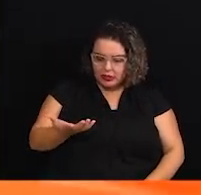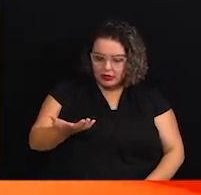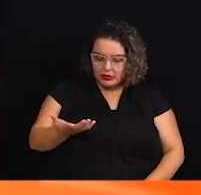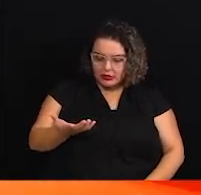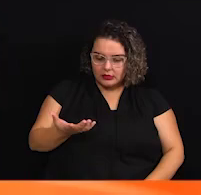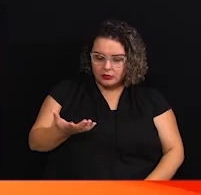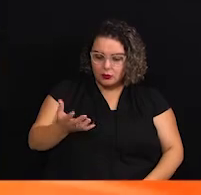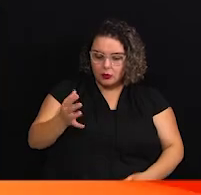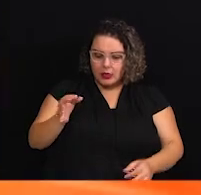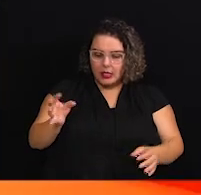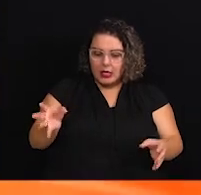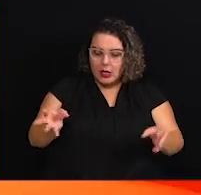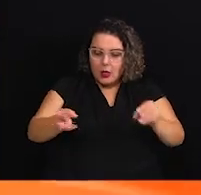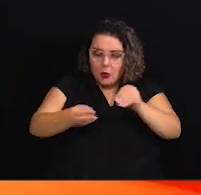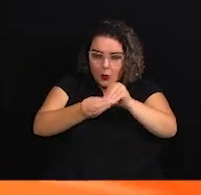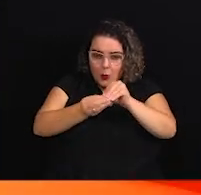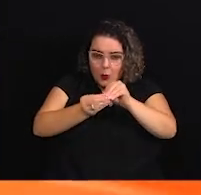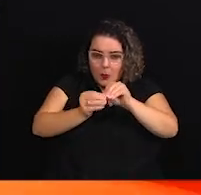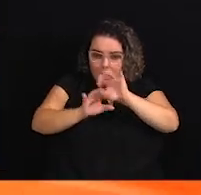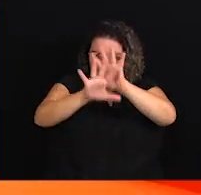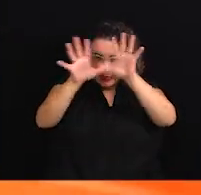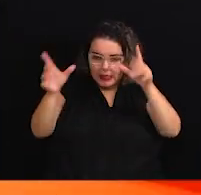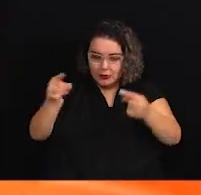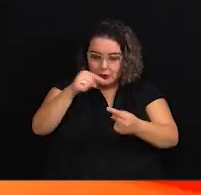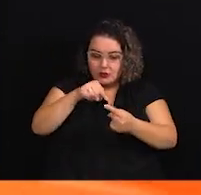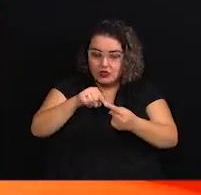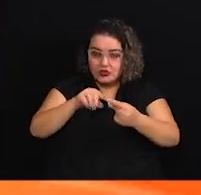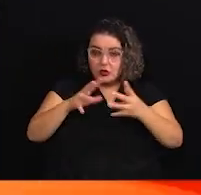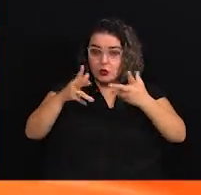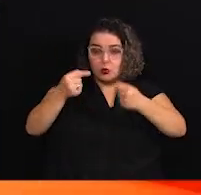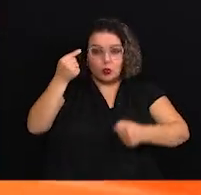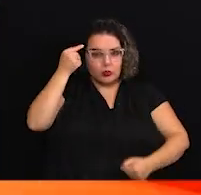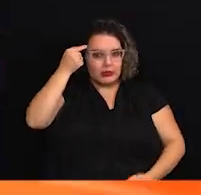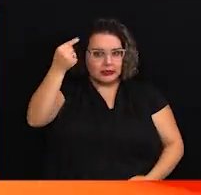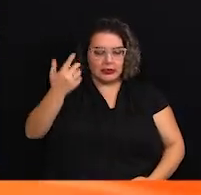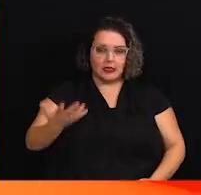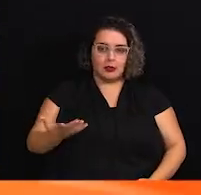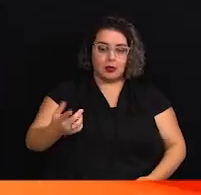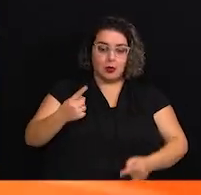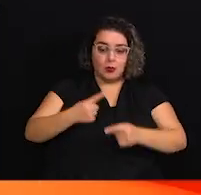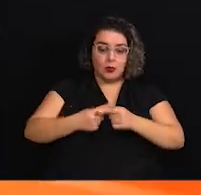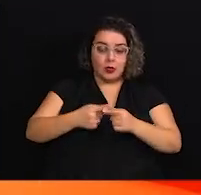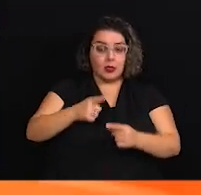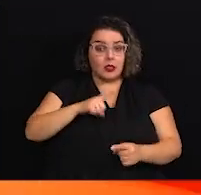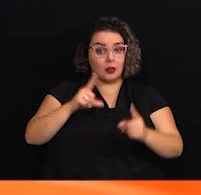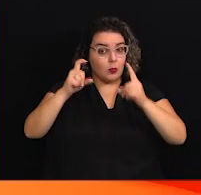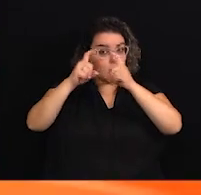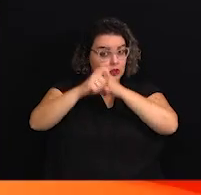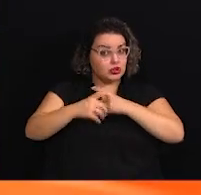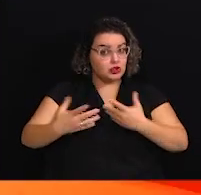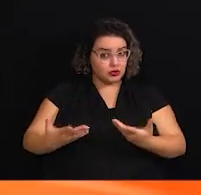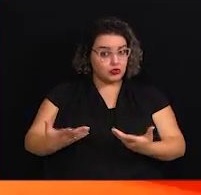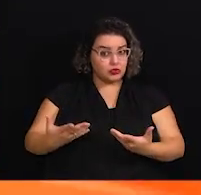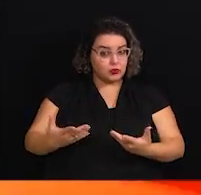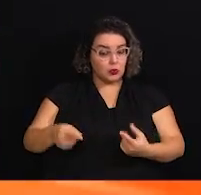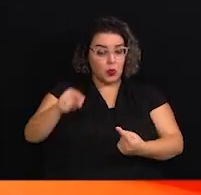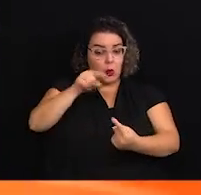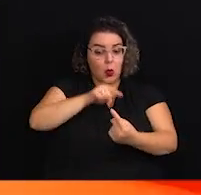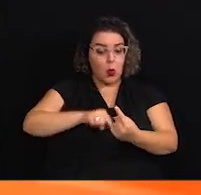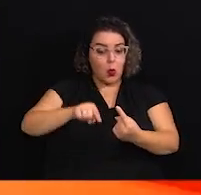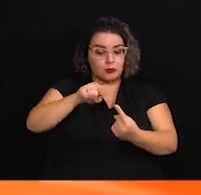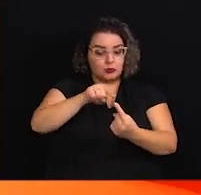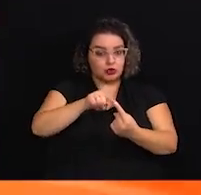forma concisa, clara e objetiva, trazer a mensagem. Porque nós temos dificuldade de